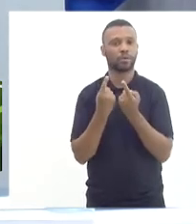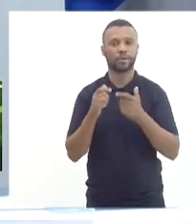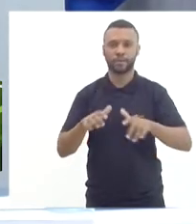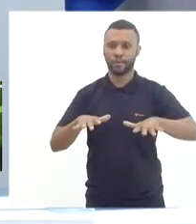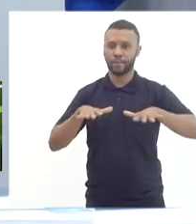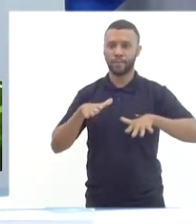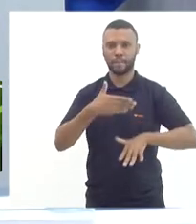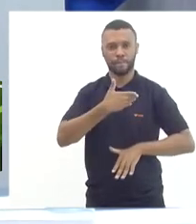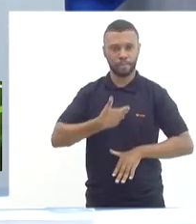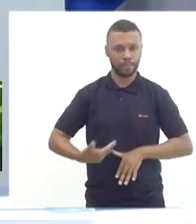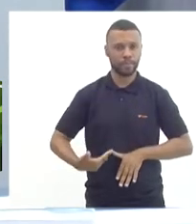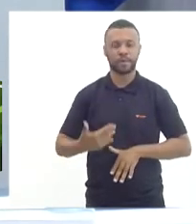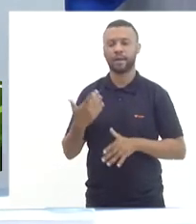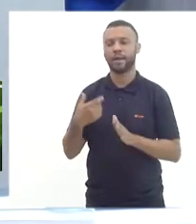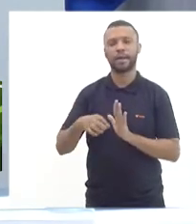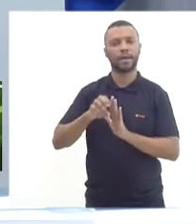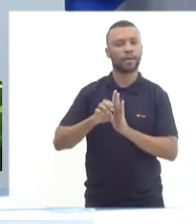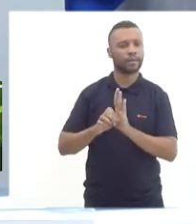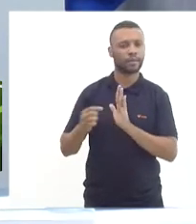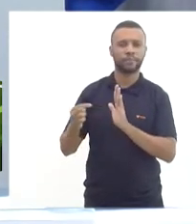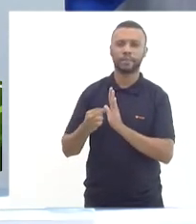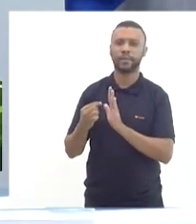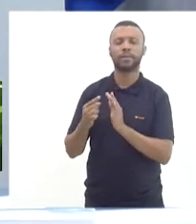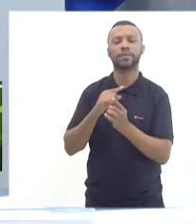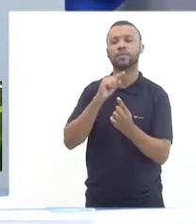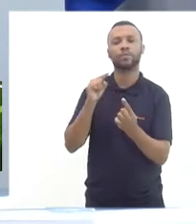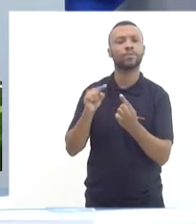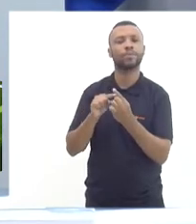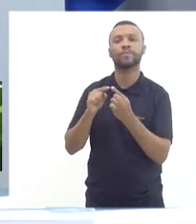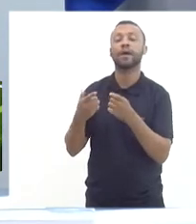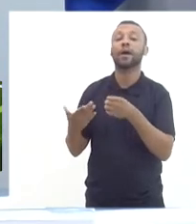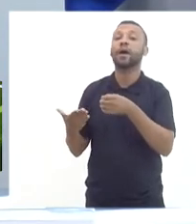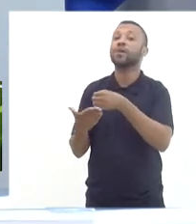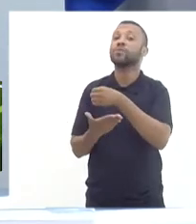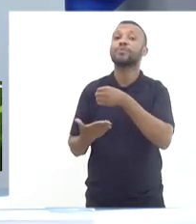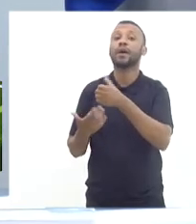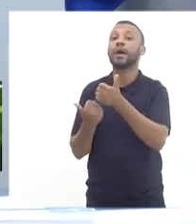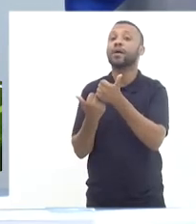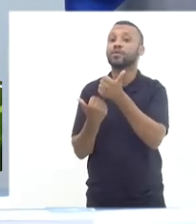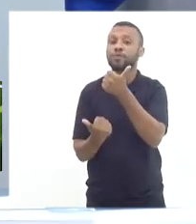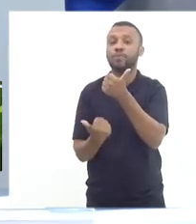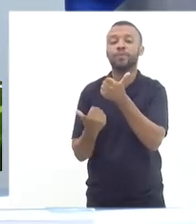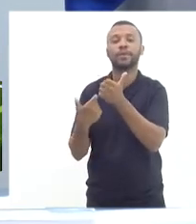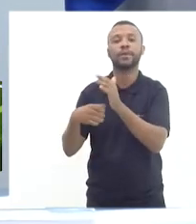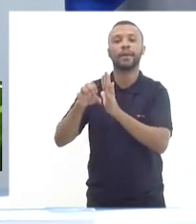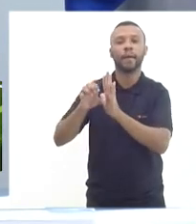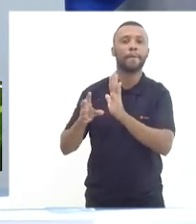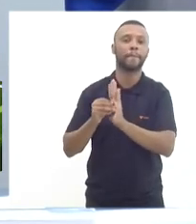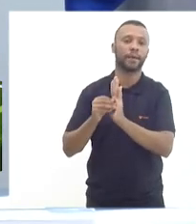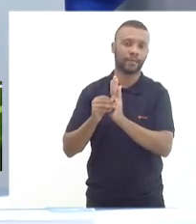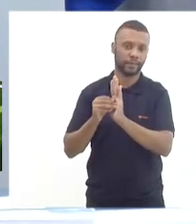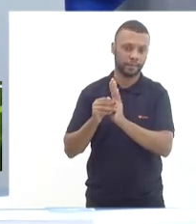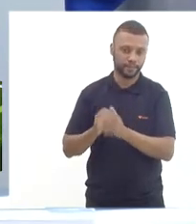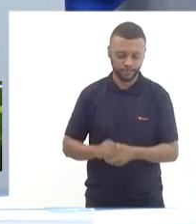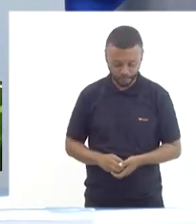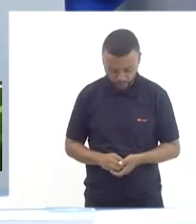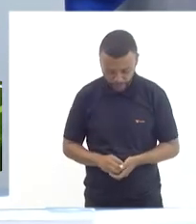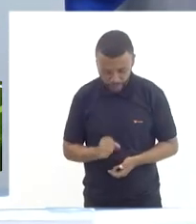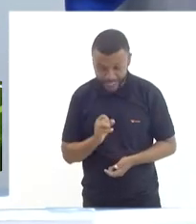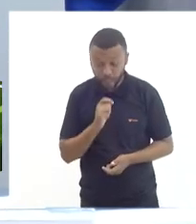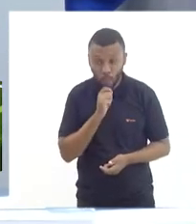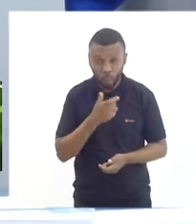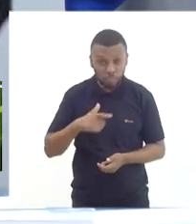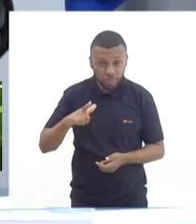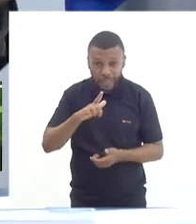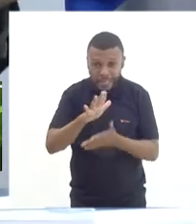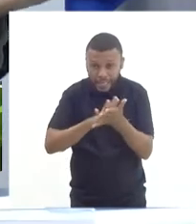emendas servem exatamente para sustentar as subemendas. Porque se não tiver emenda para você fazer a subemenda,